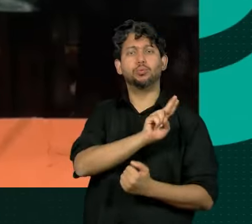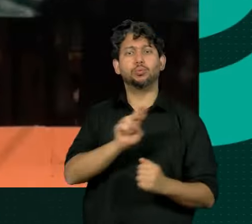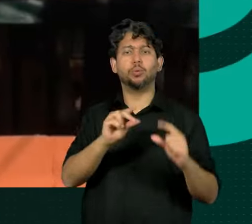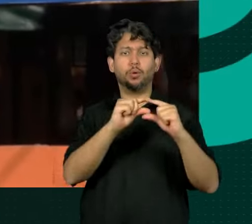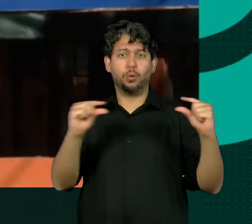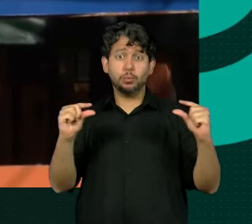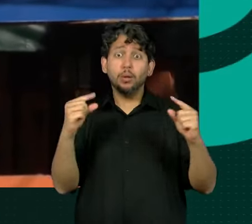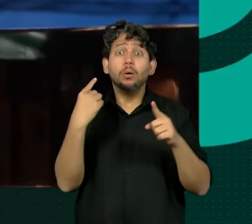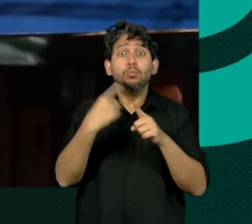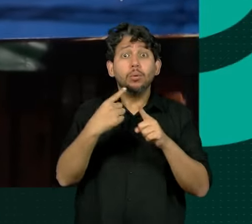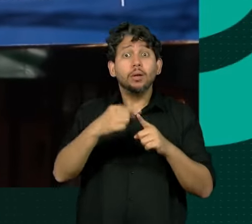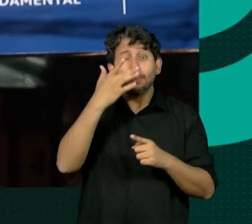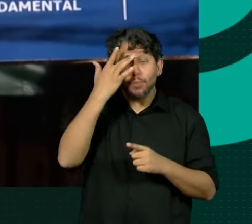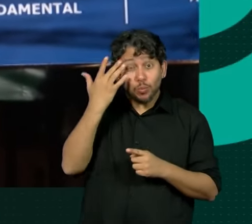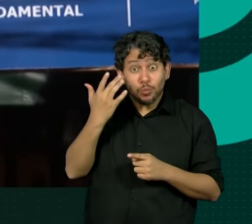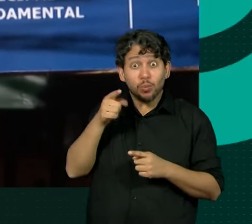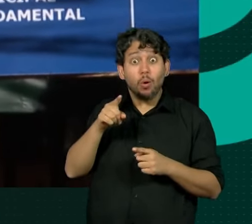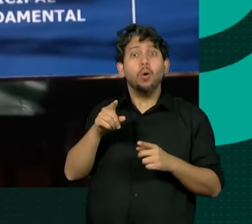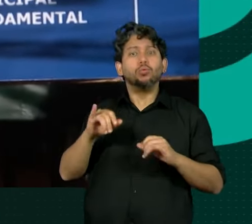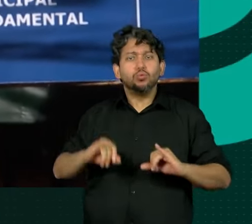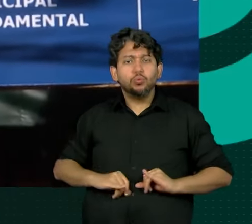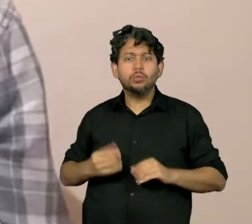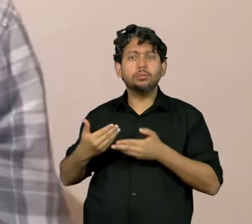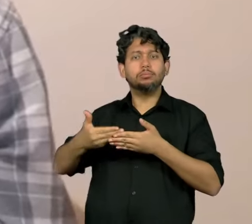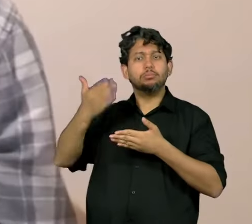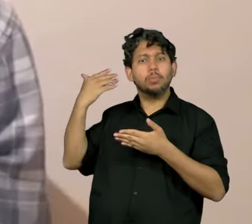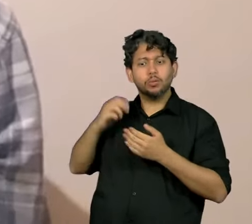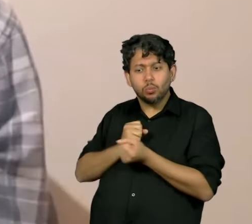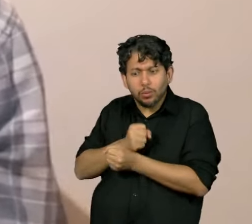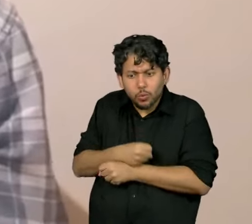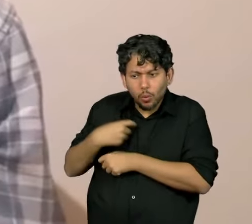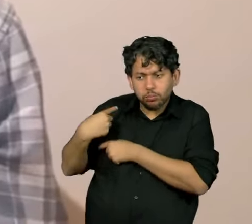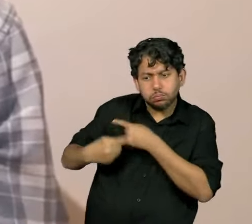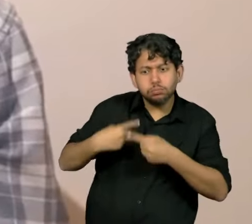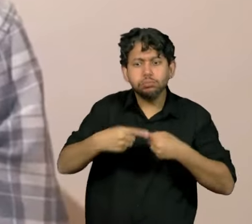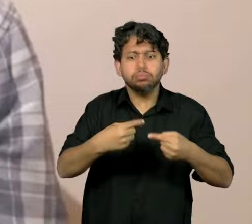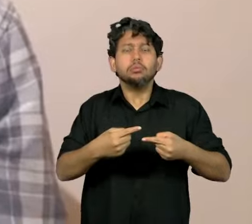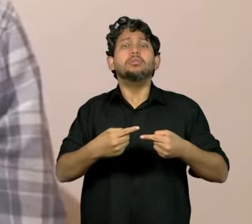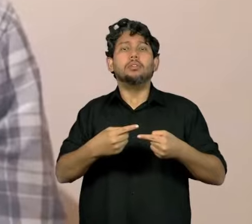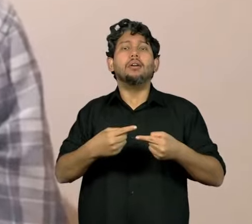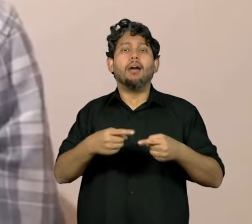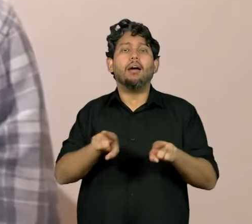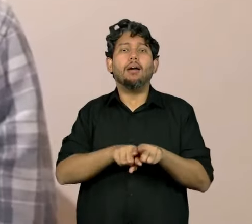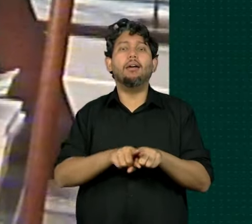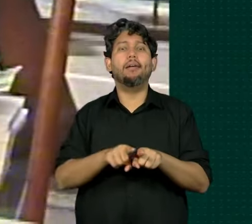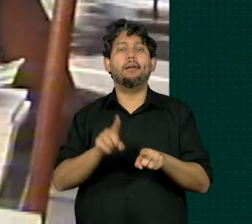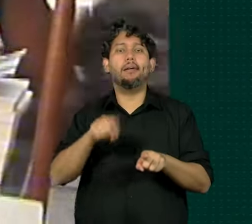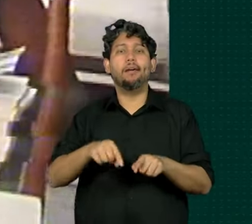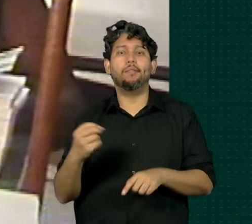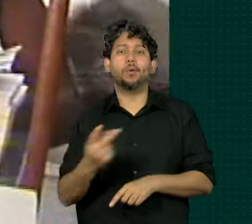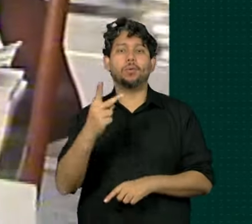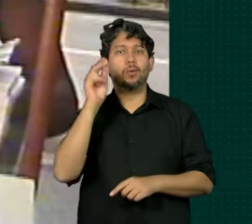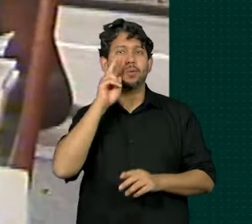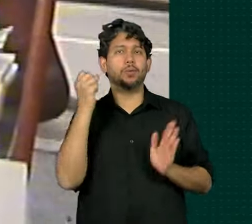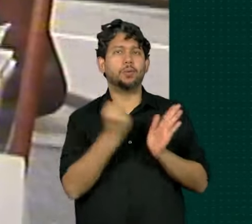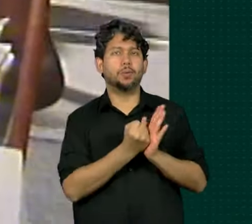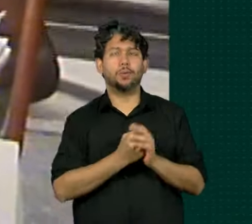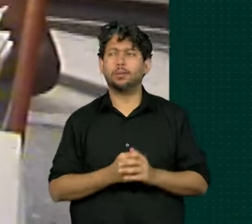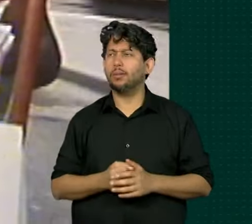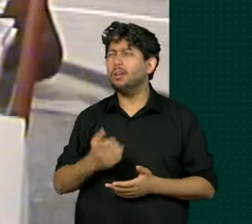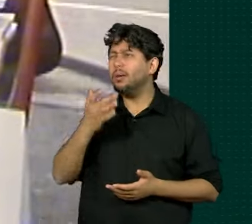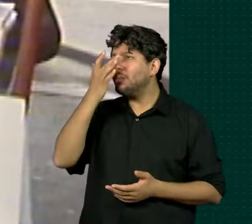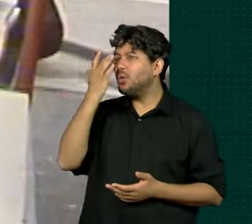descendentes de pessoas escravizadas no Brasil, como busca também a valorização da história. O que você responde para eles quando